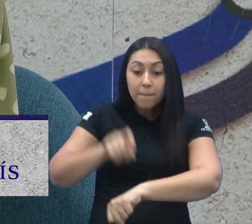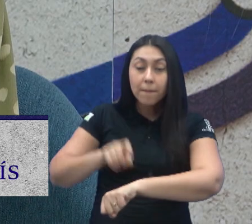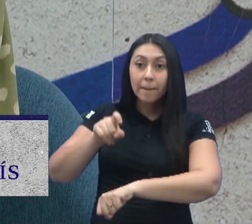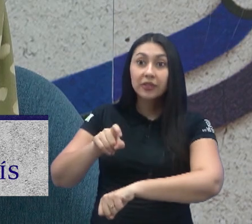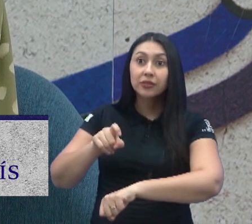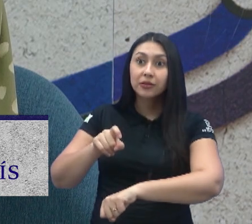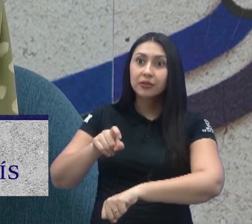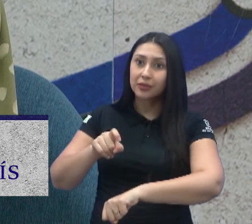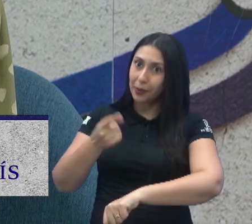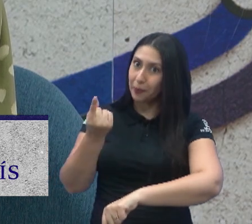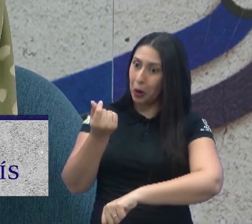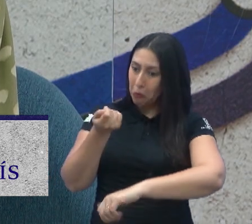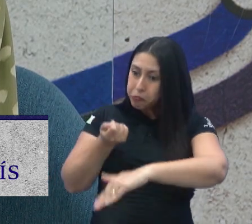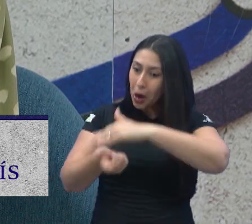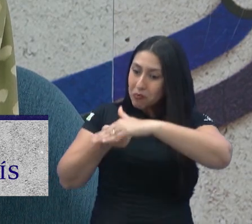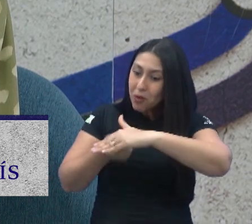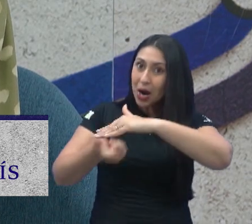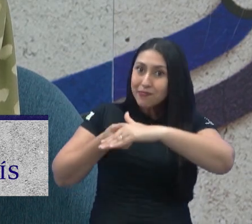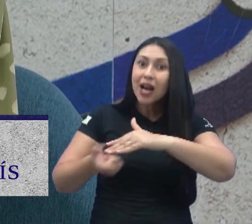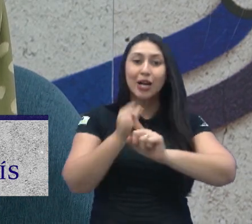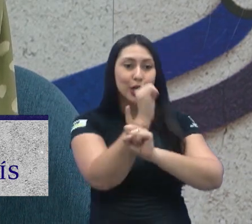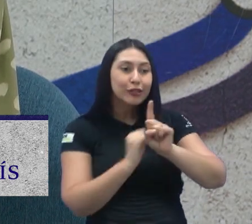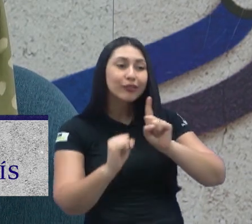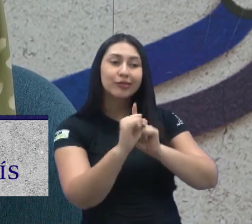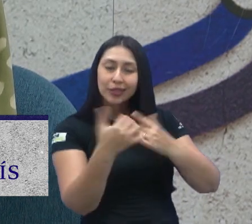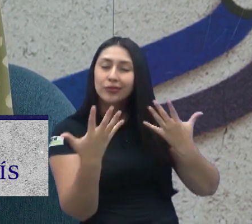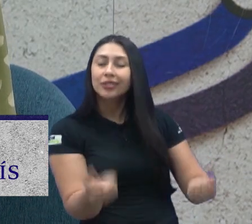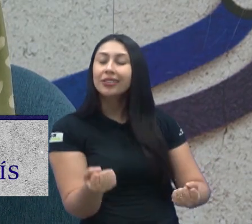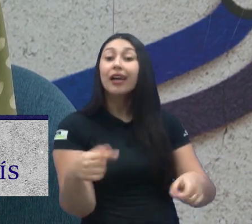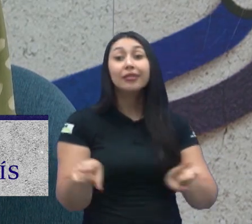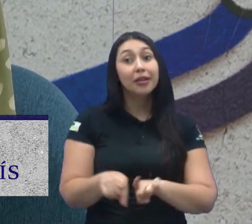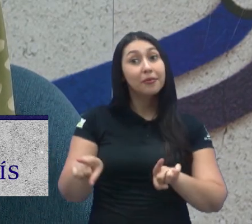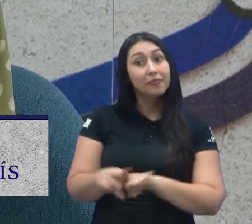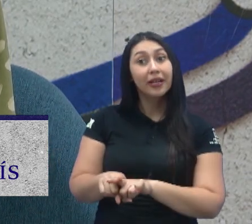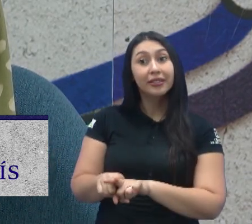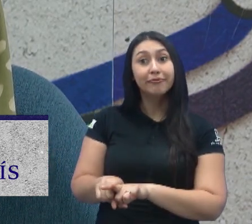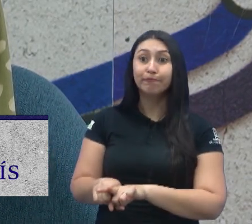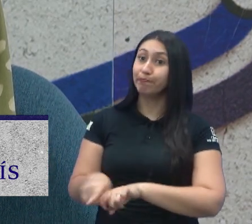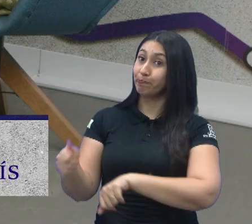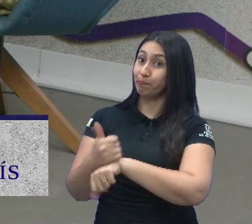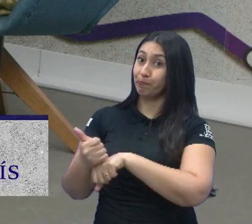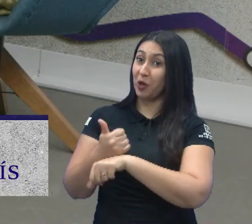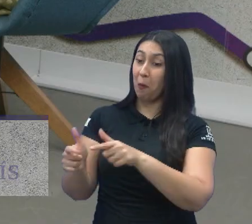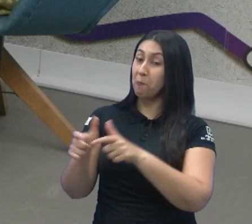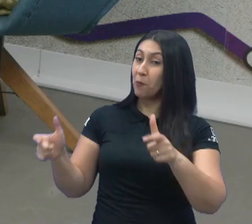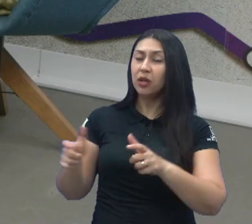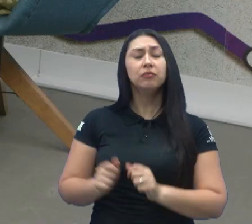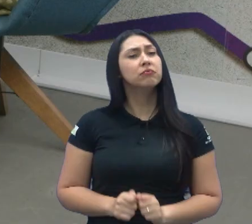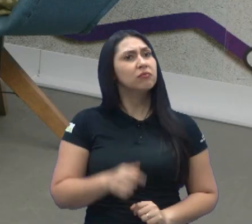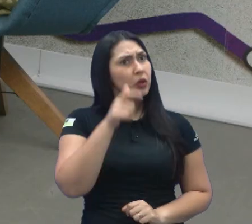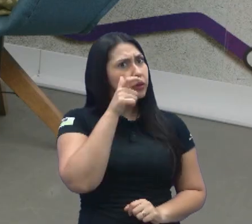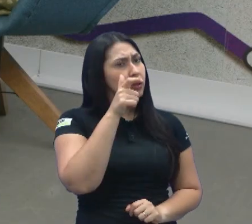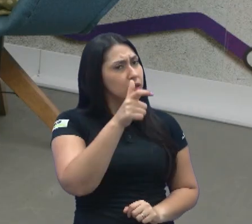bastante investimento por parte da sociedade em aceitar, quanto por parte de formação profissional. Interessante isso aí que você